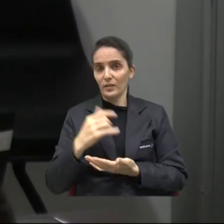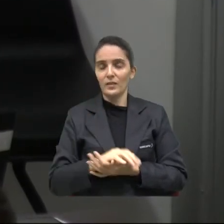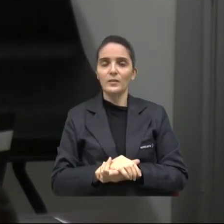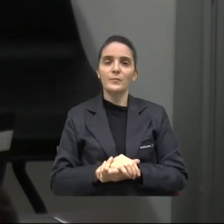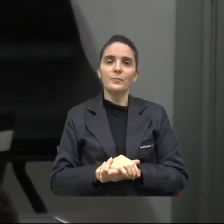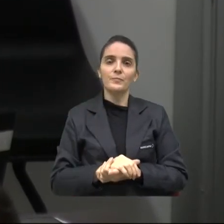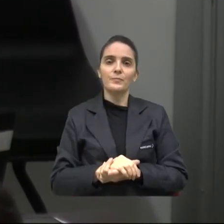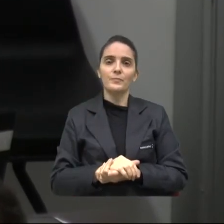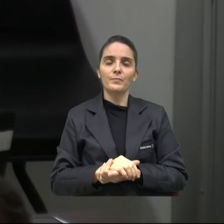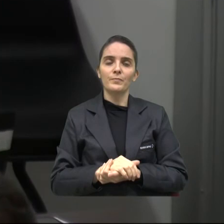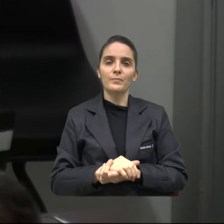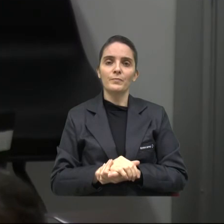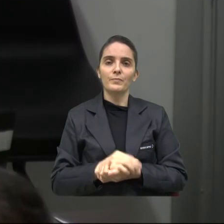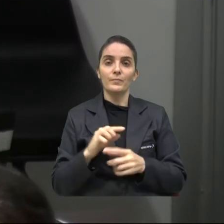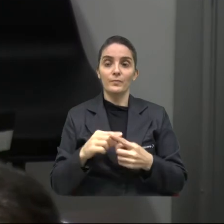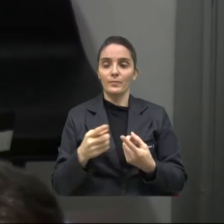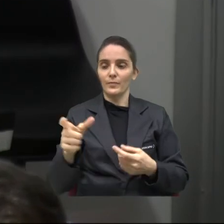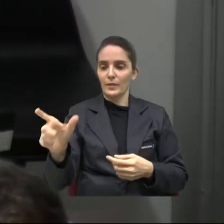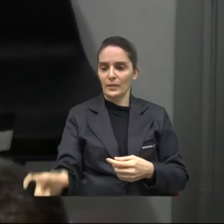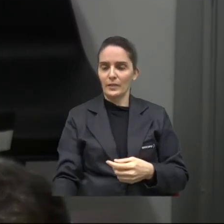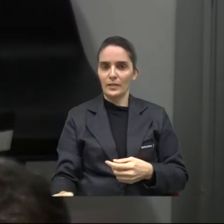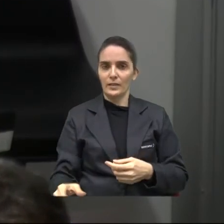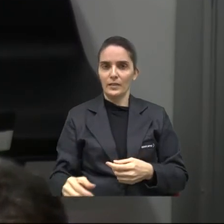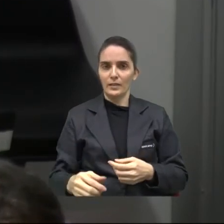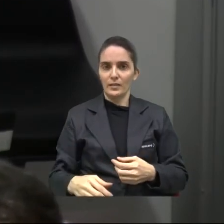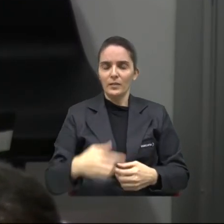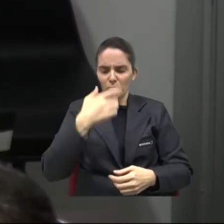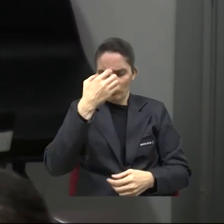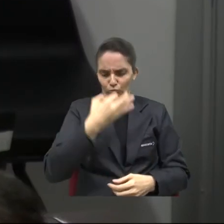mas ele era muito maduro, apesar da idade dele.